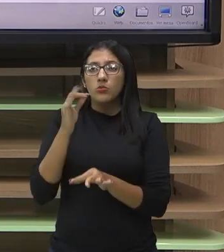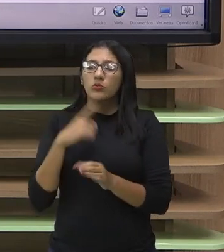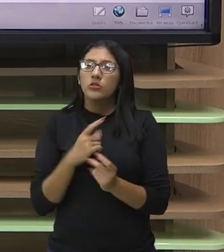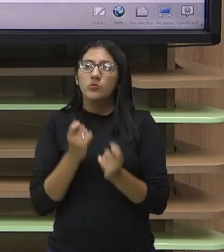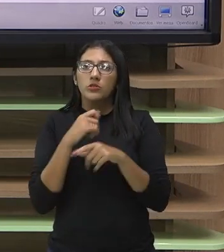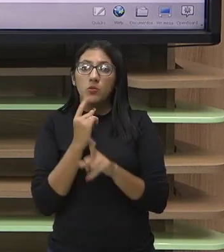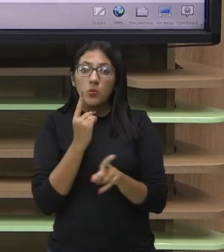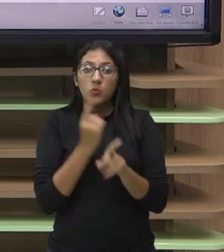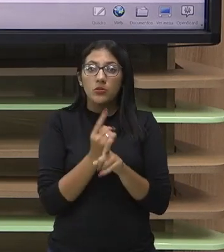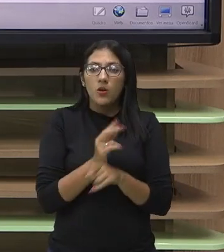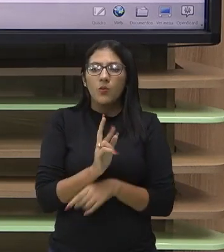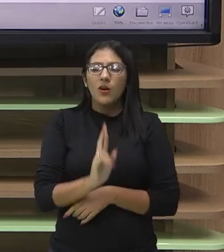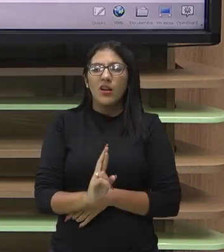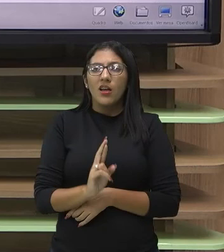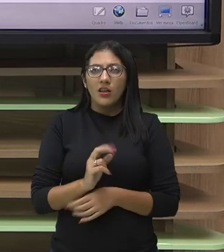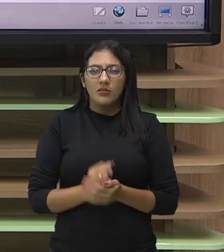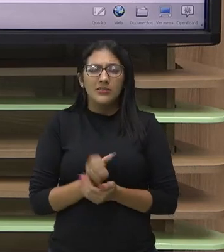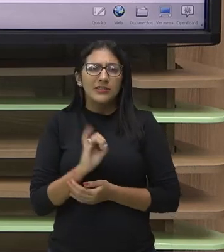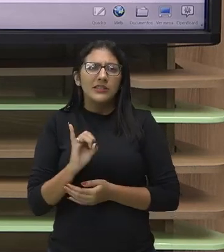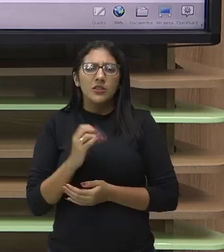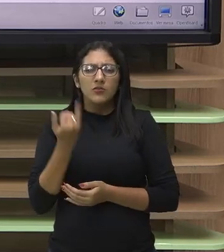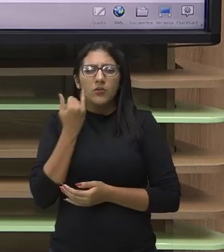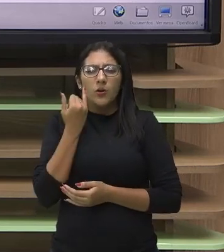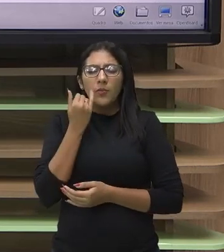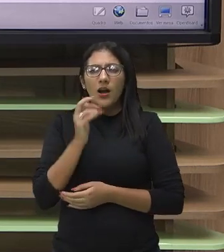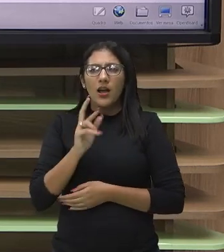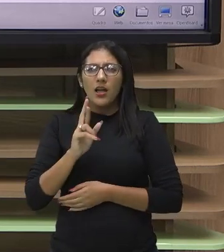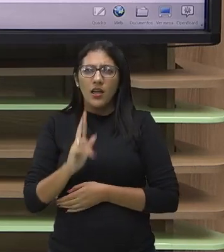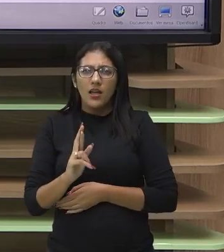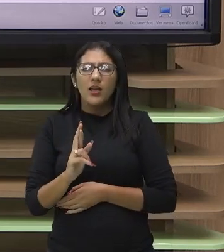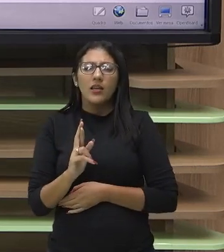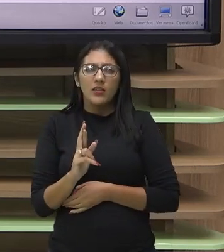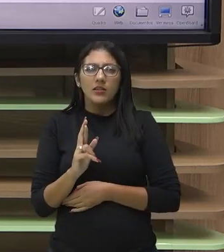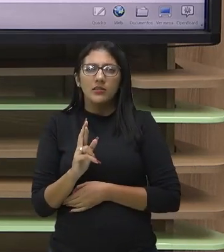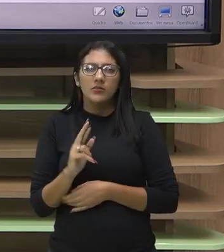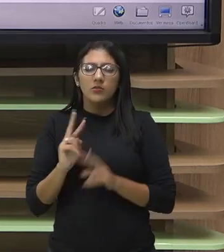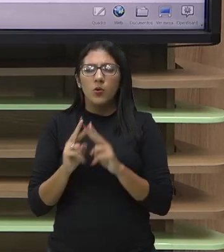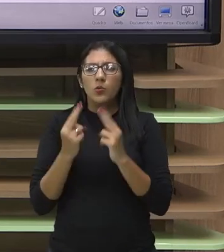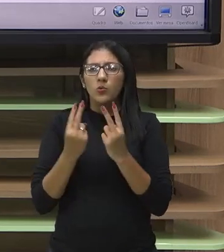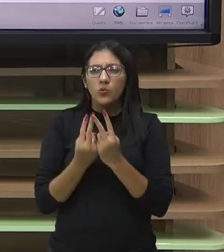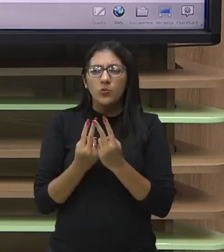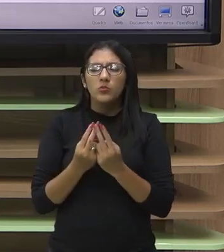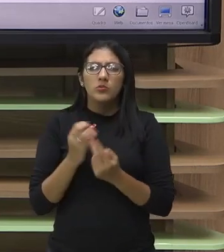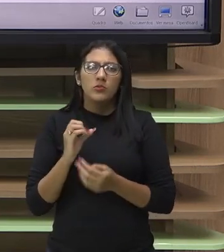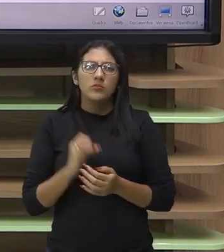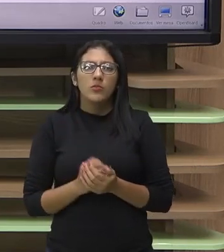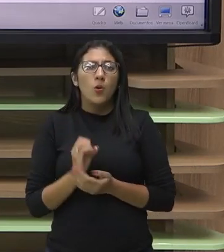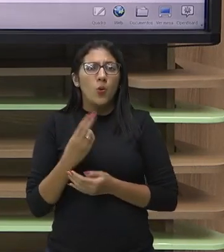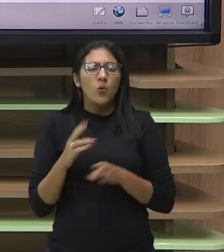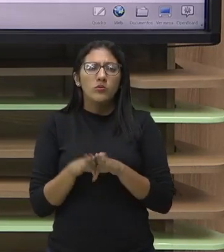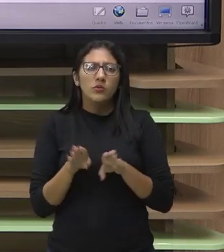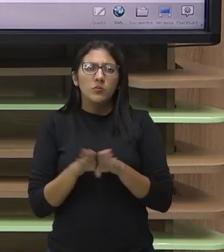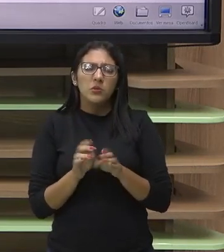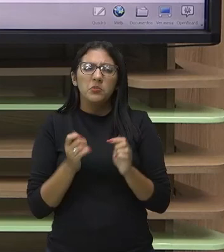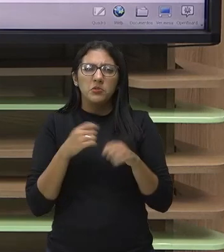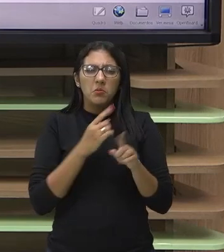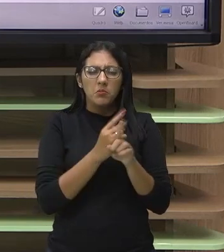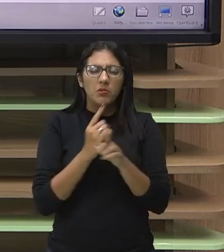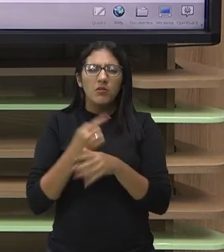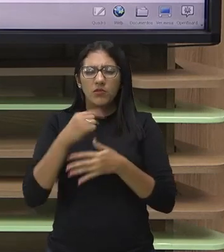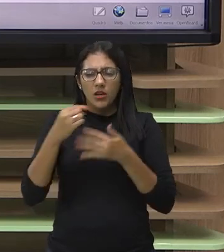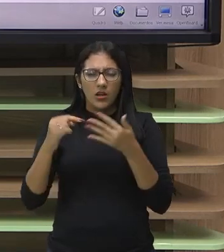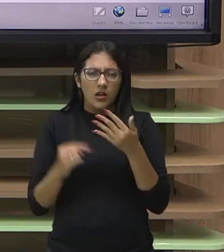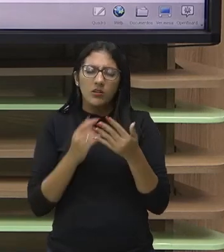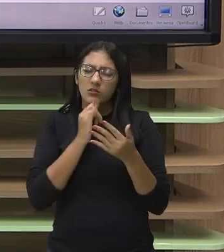por exemplo. Se ele der raio e volume, a gente consegue encontrar a altura. Se ele der raio e altura, a gente consegue encontrar o volume. E assim